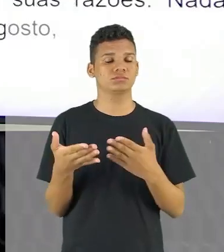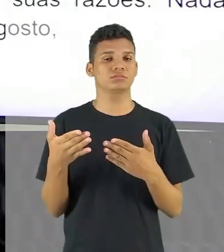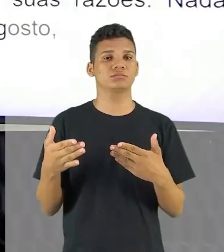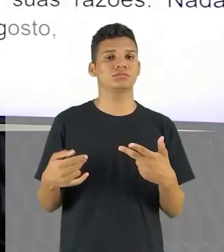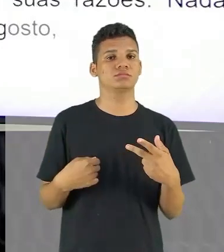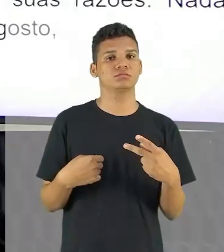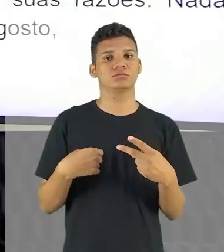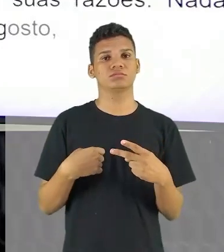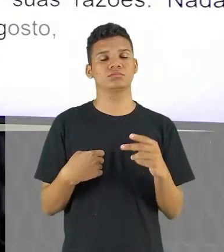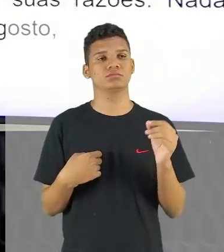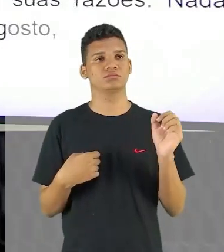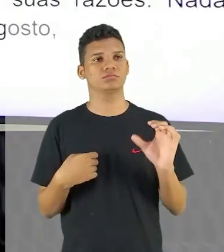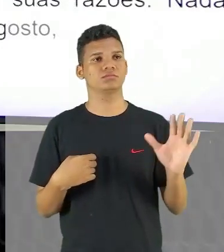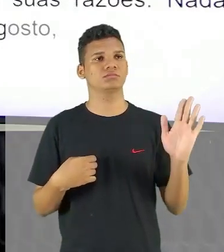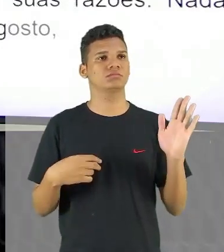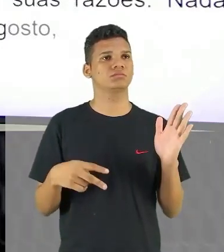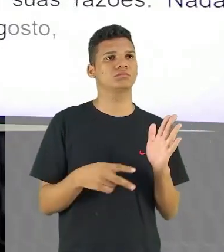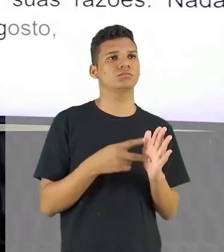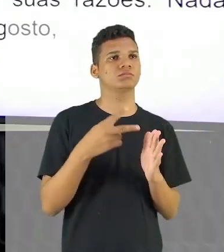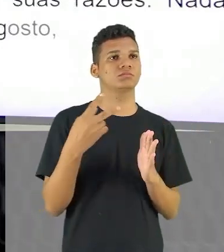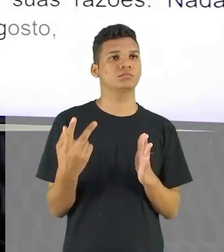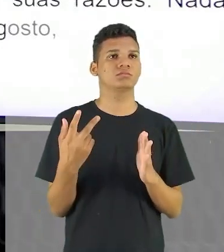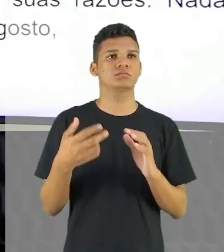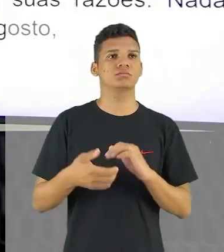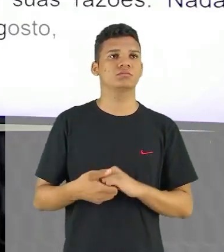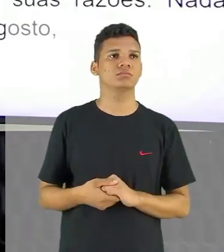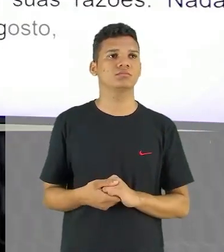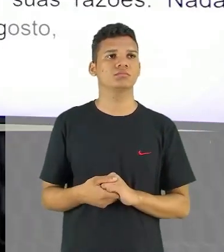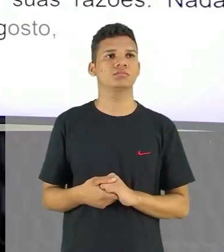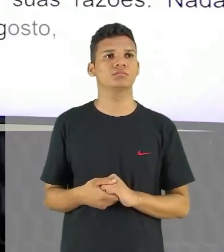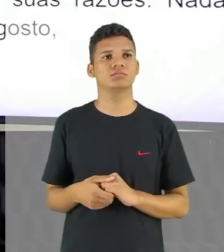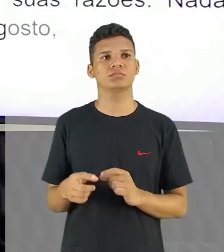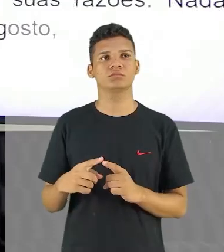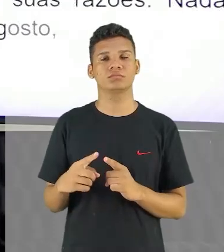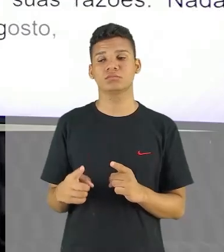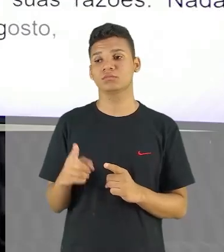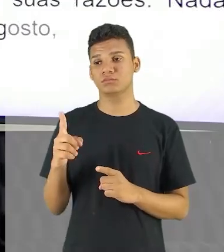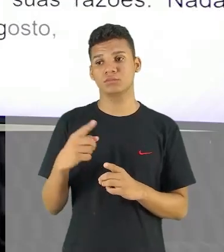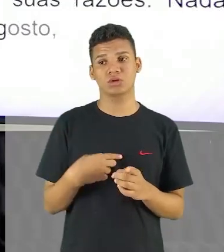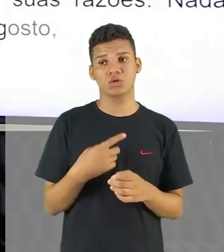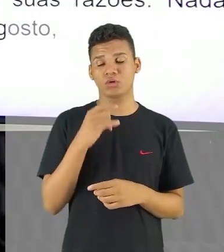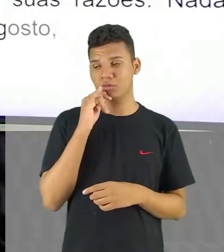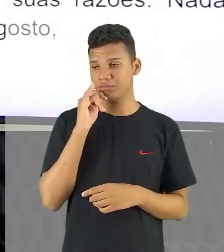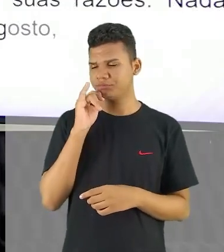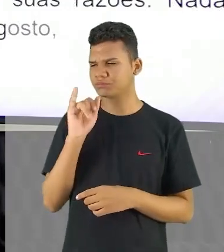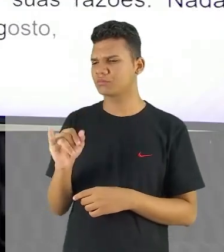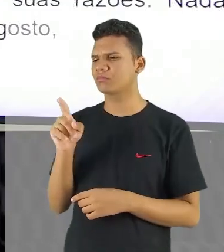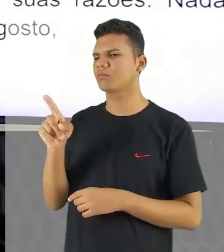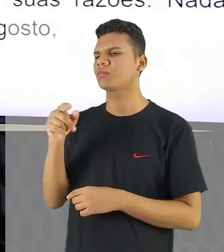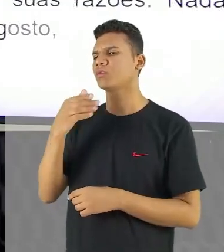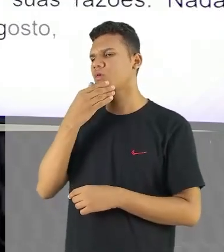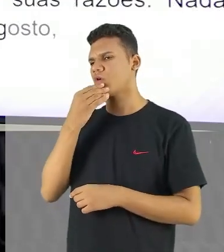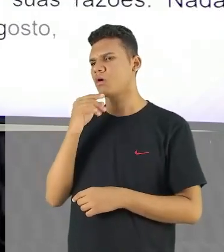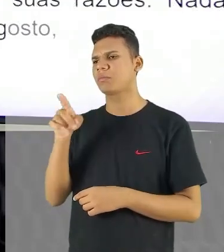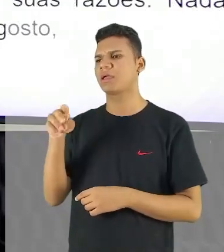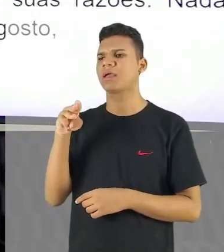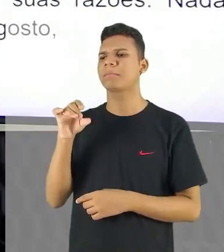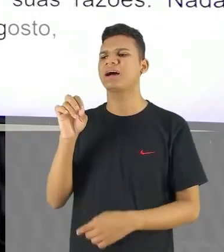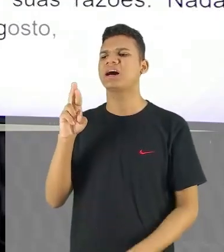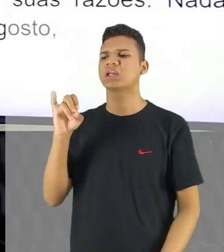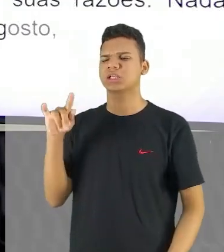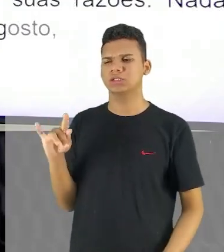2. O senhor devia pôr o seu rapaz na marinha mercante, sugeriu